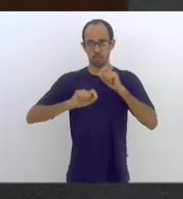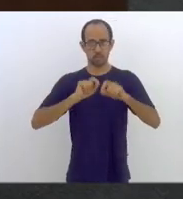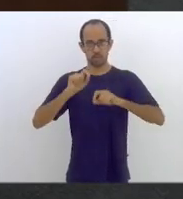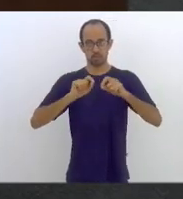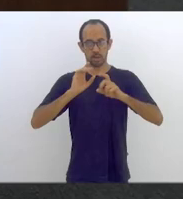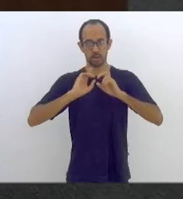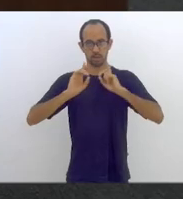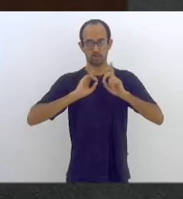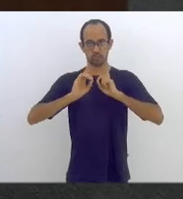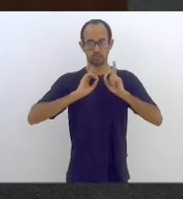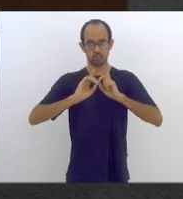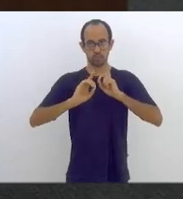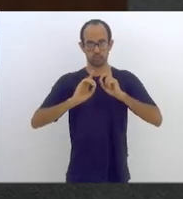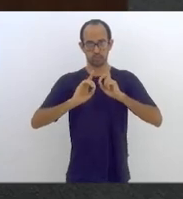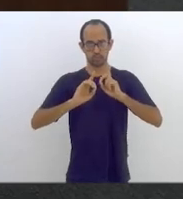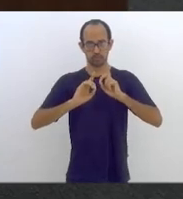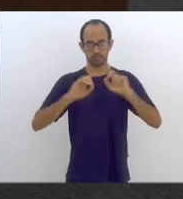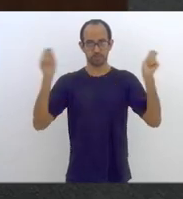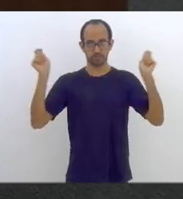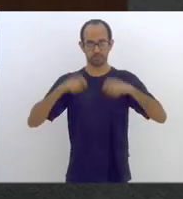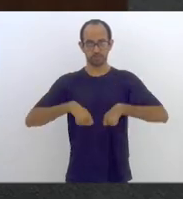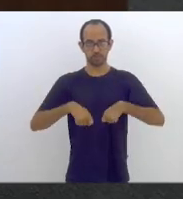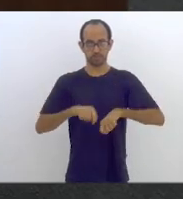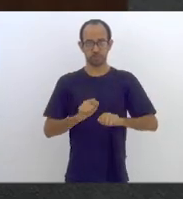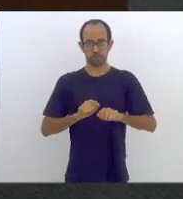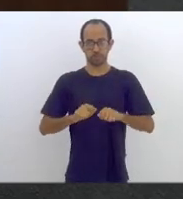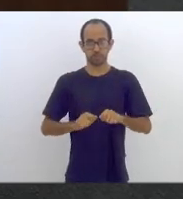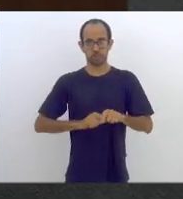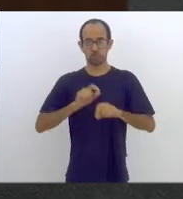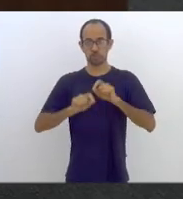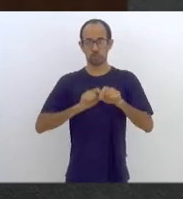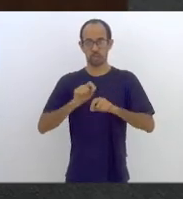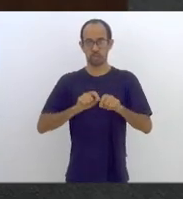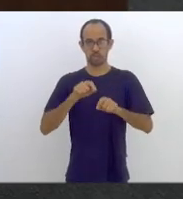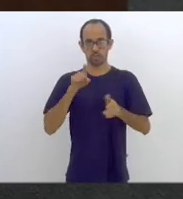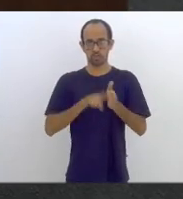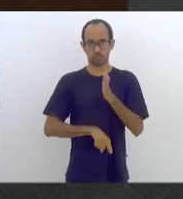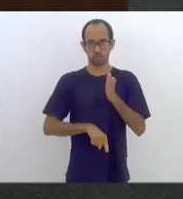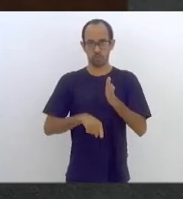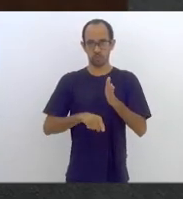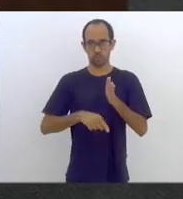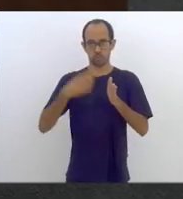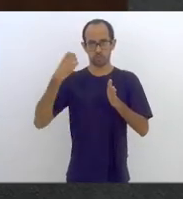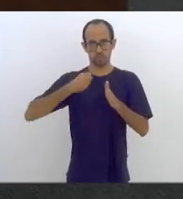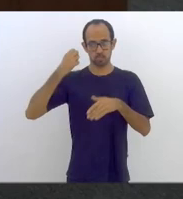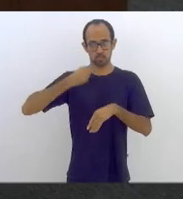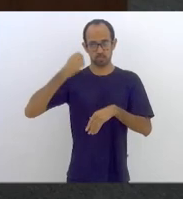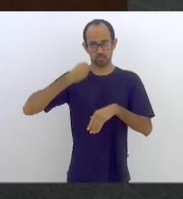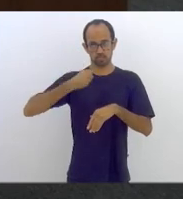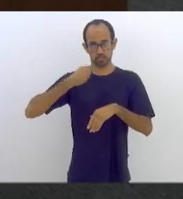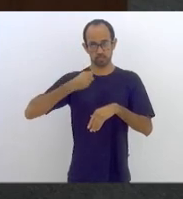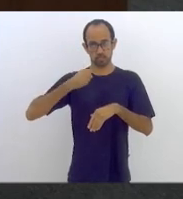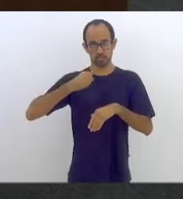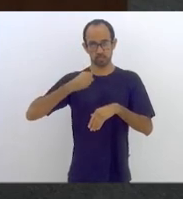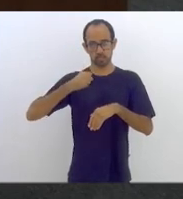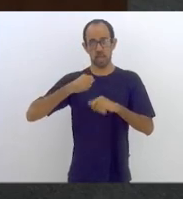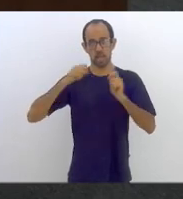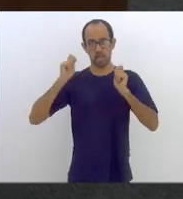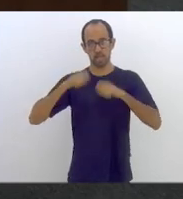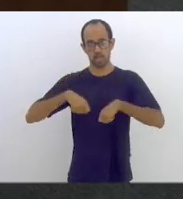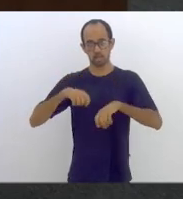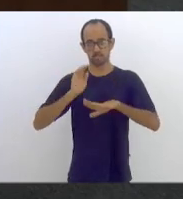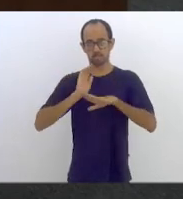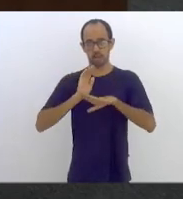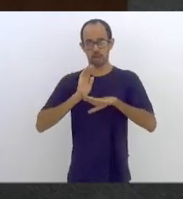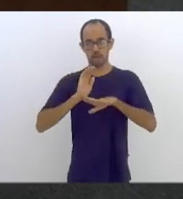discutir né a possibilidade de que o desconto de uma pensão alimentícia pudesse de alguma forma